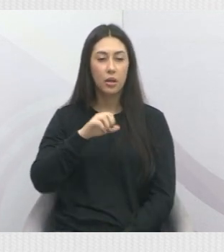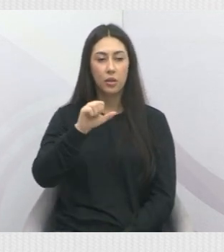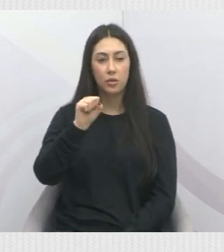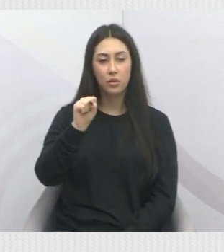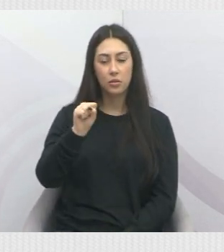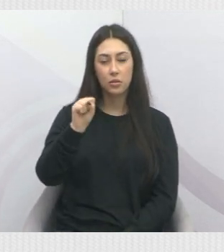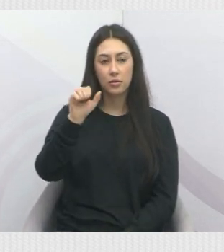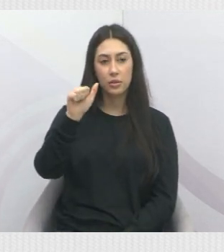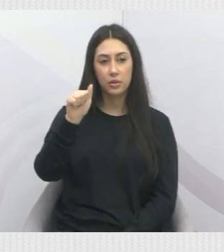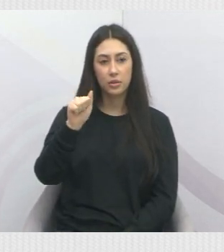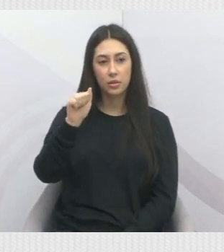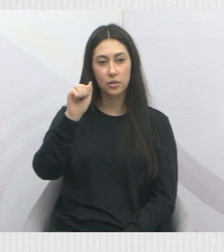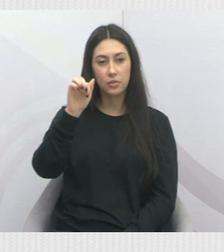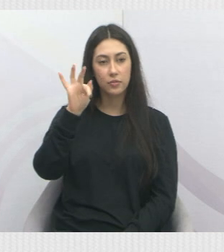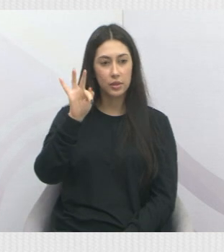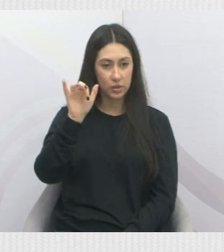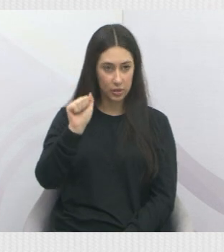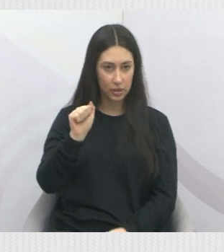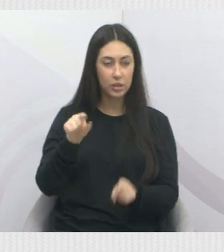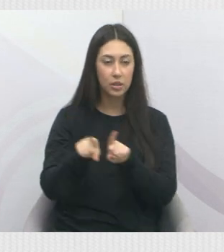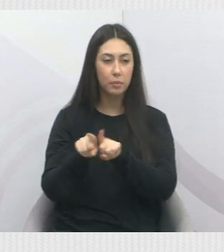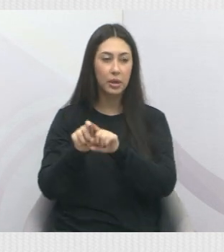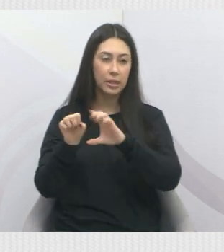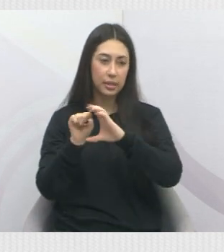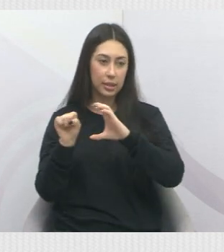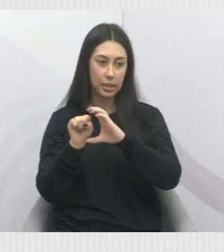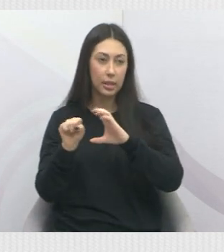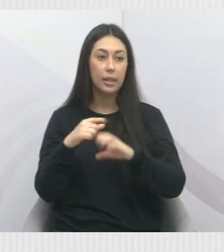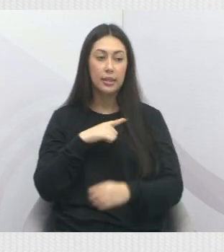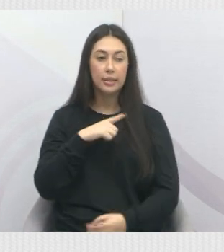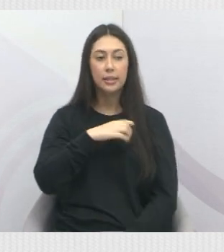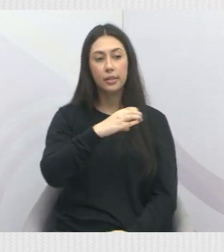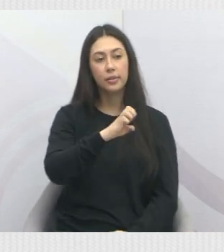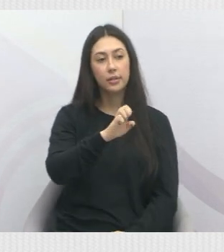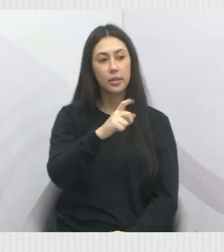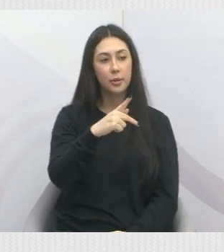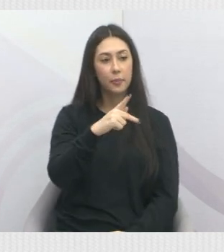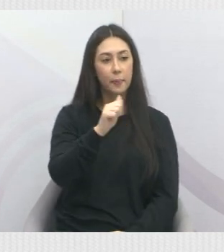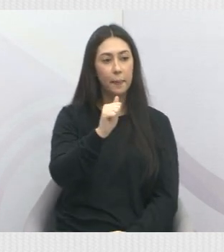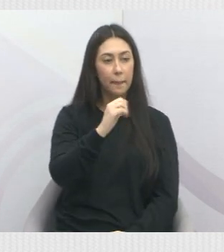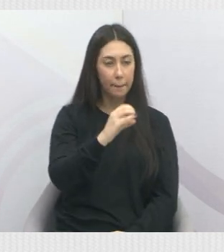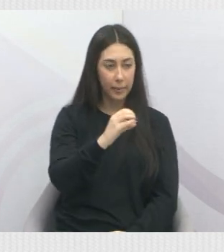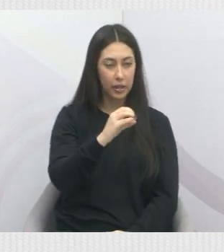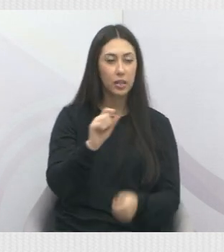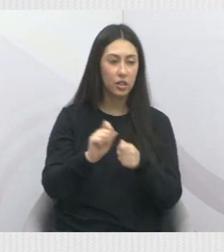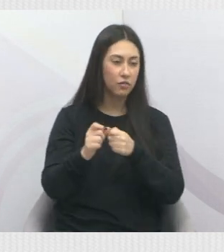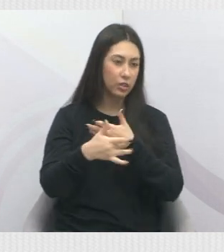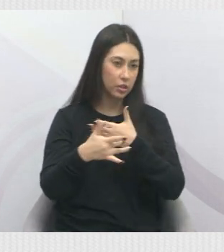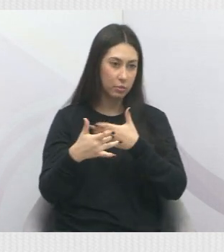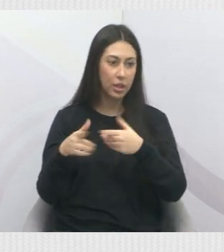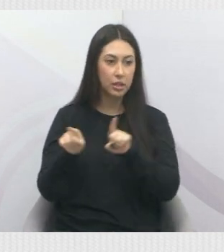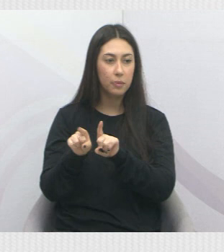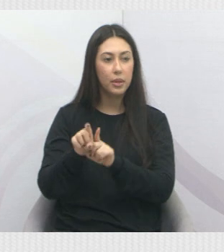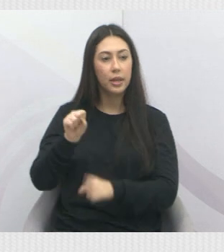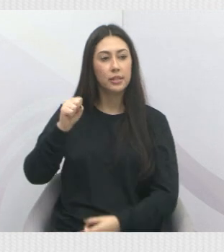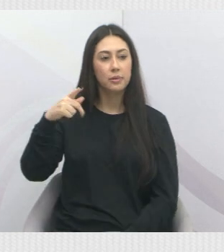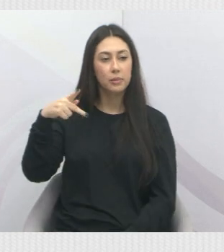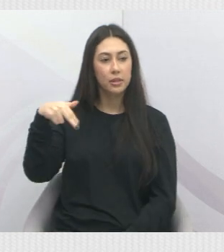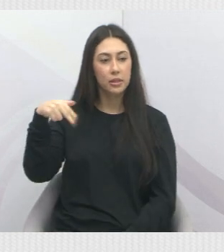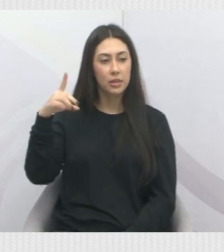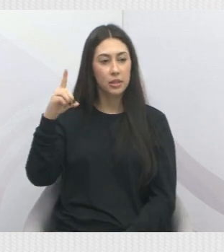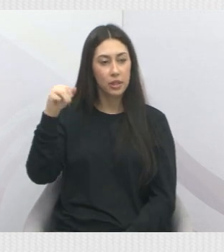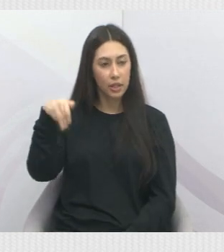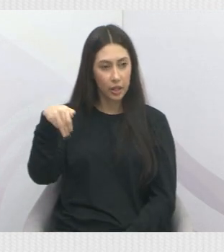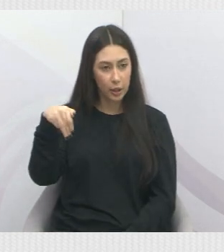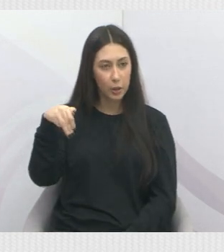de Assis, bem como a Santa Casa. Temos também a CEPAC, com prestação de serviços ambulatoriais, e a SPDM, Associação